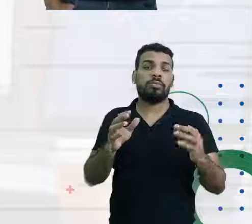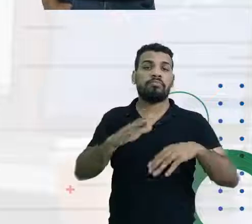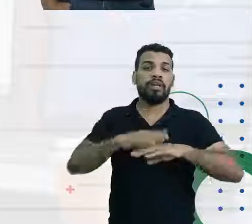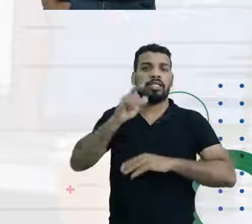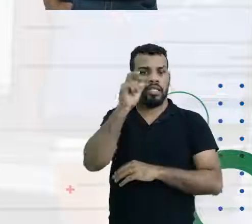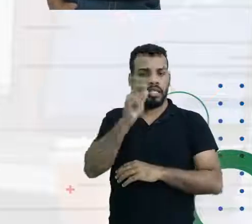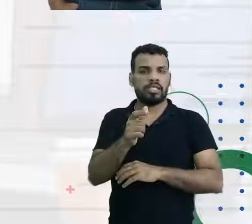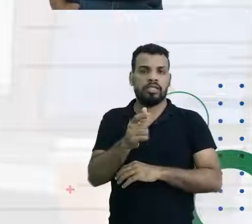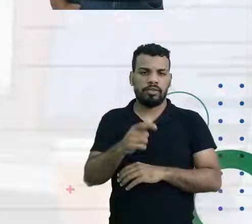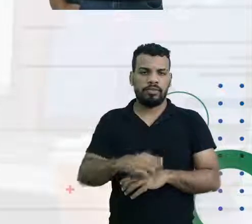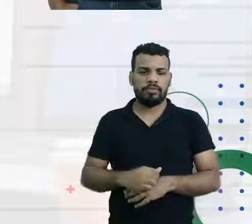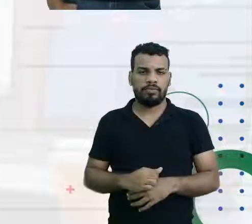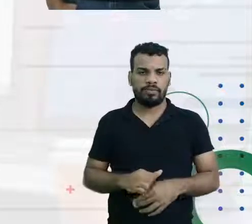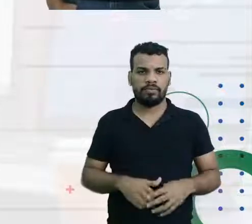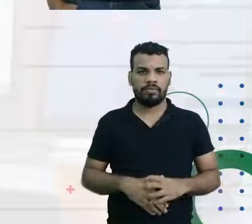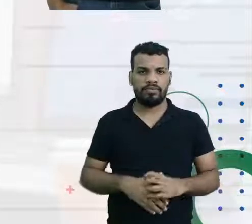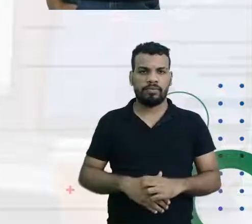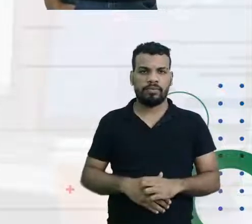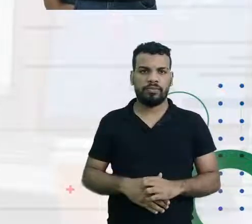né? E aqui do lado